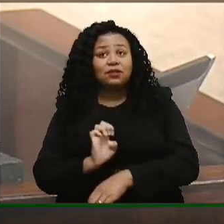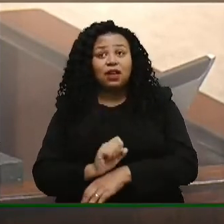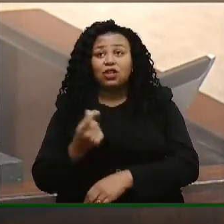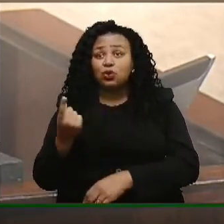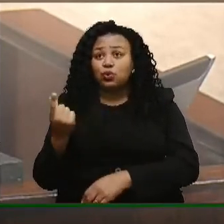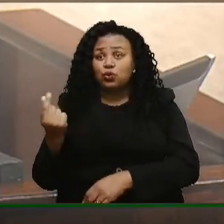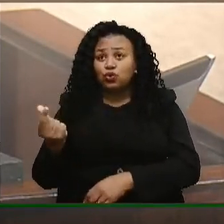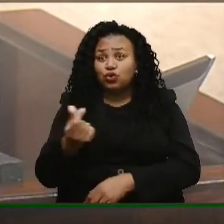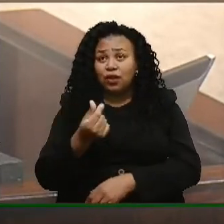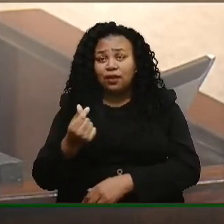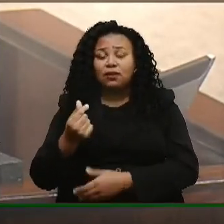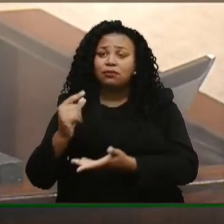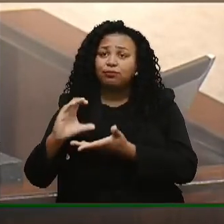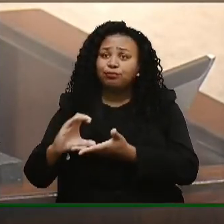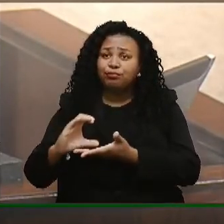os